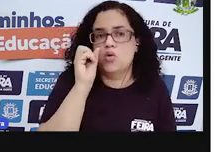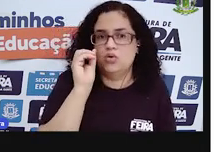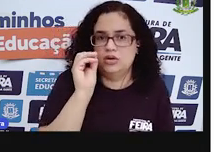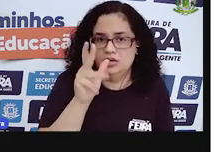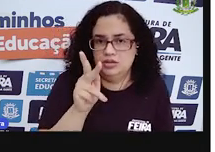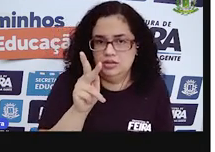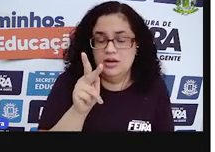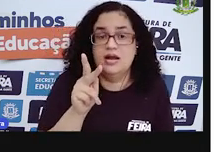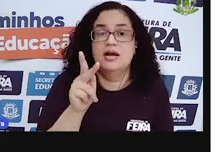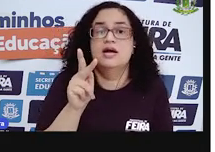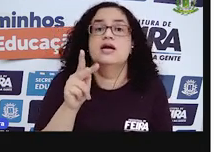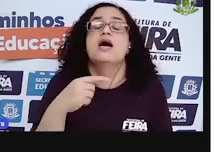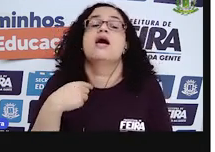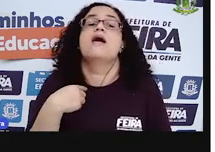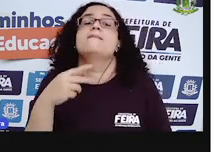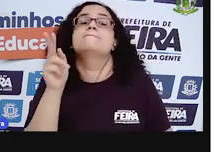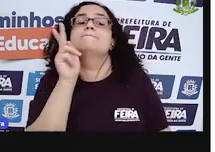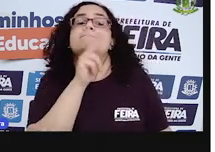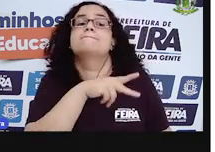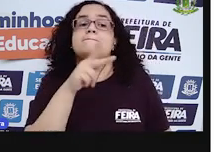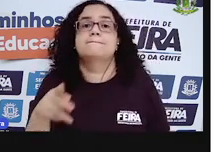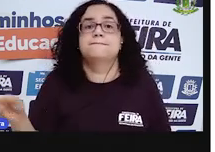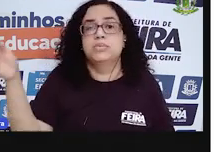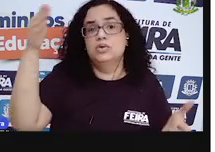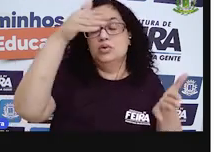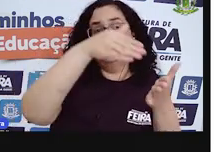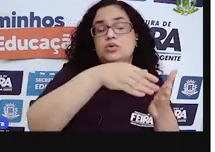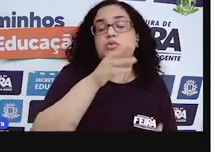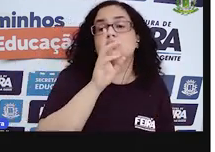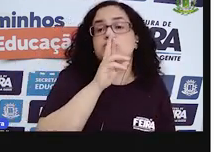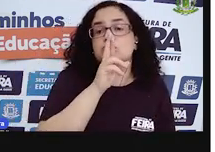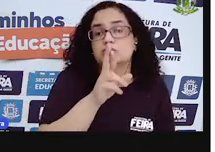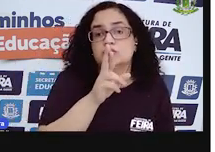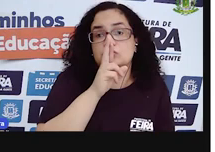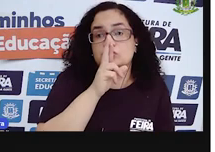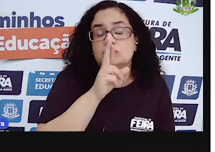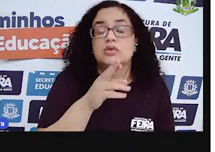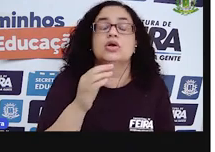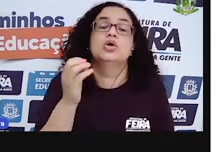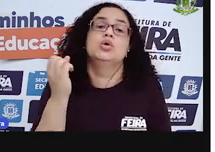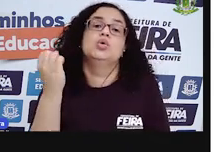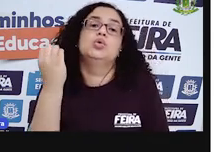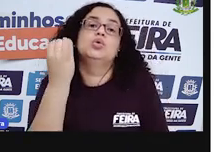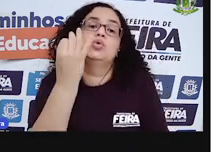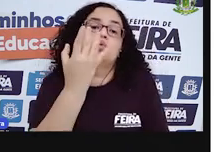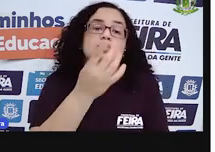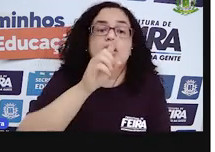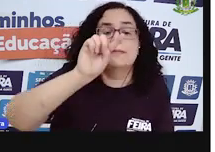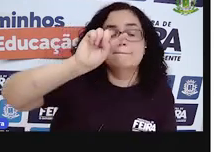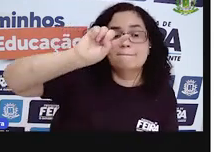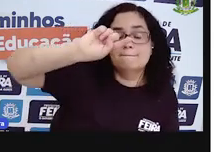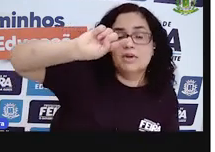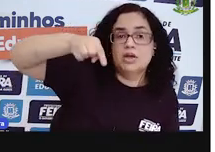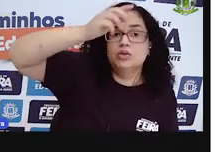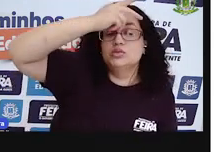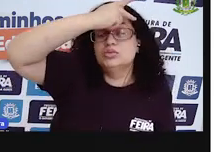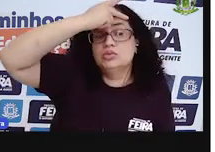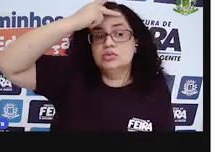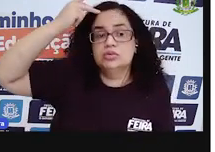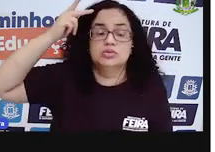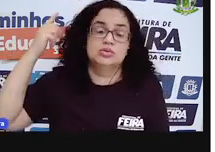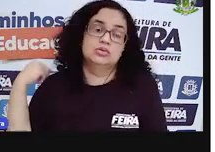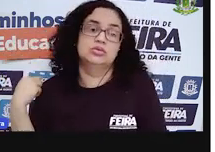é isso a professora Então esse último resultado é a quantidade de milhões de pessoas